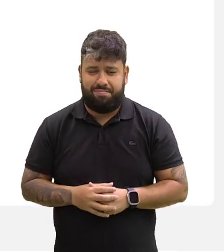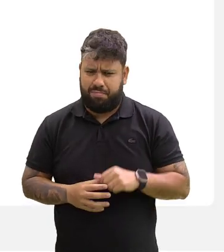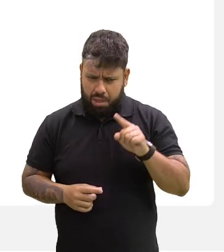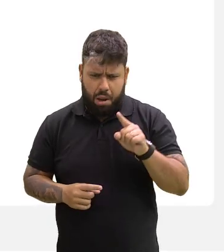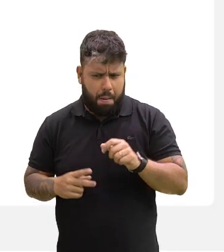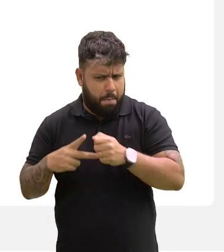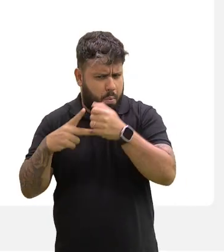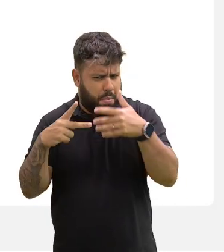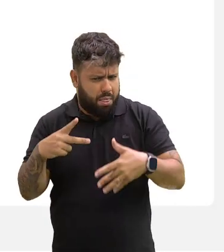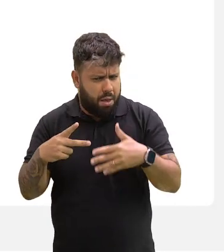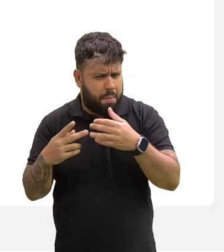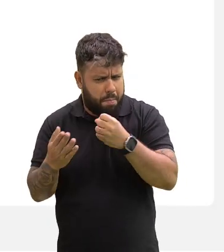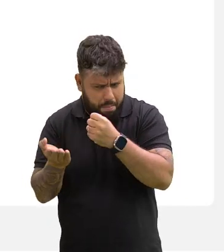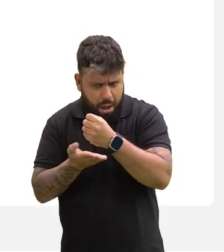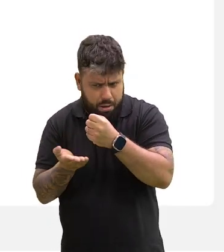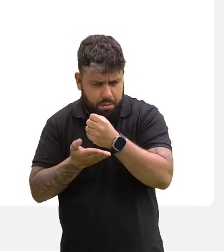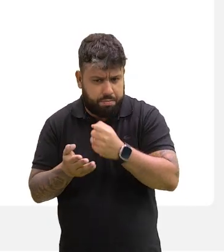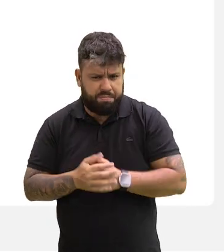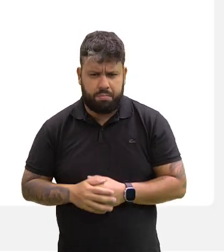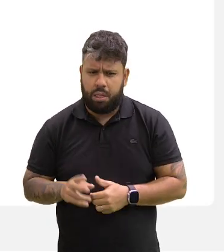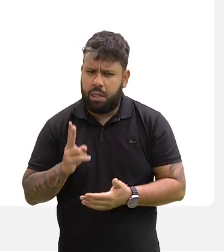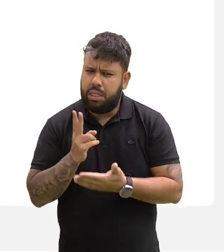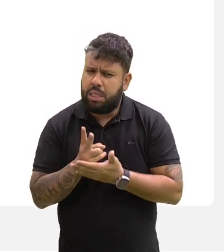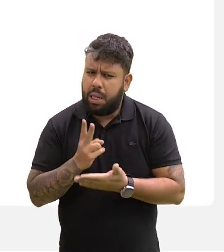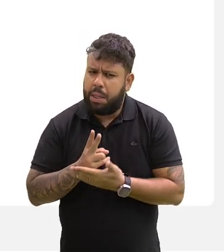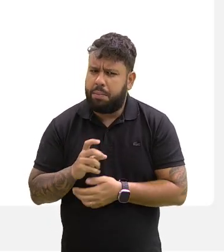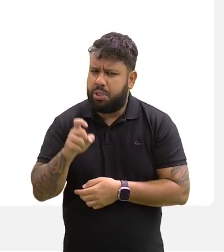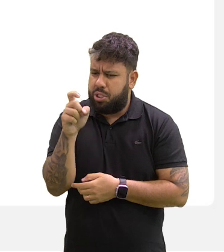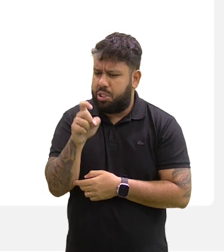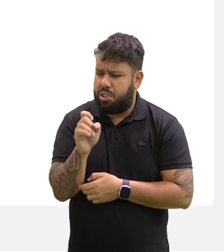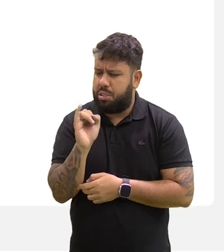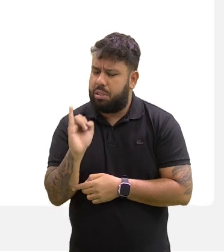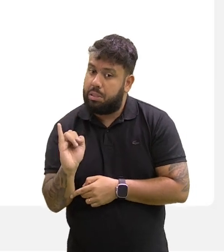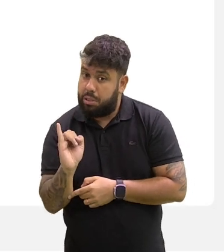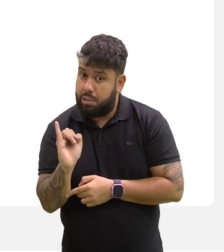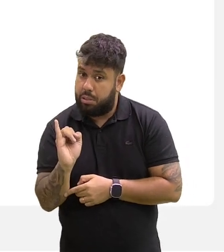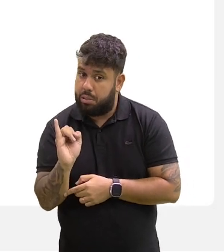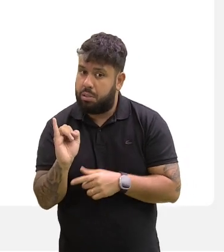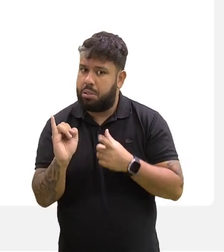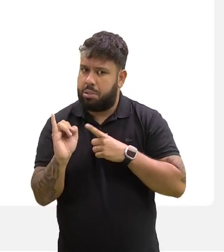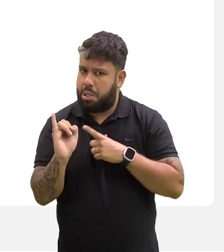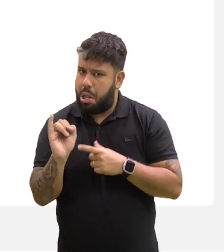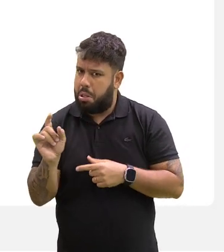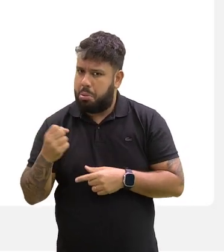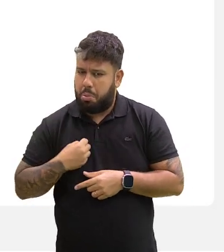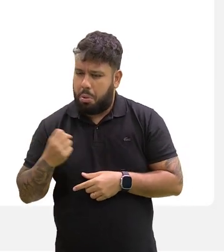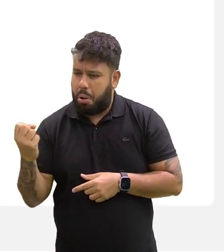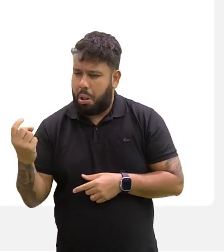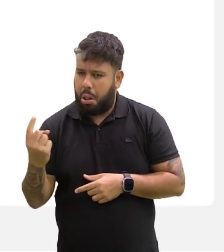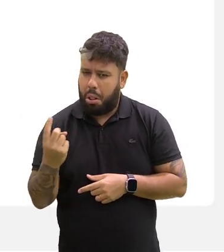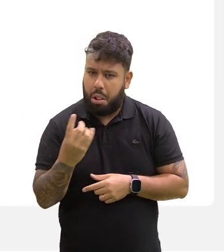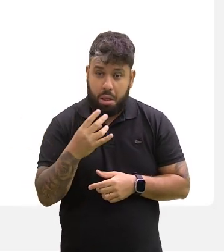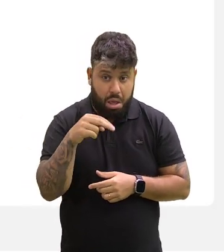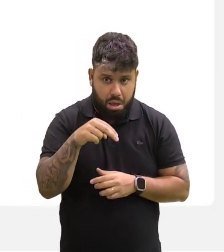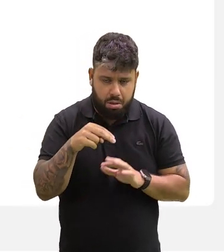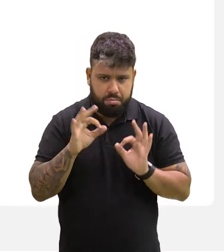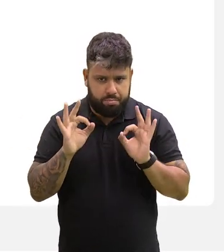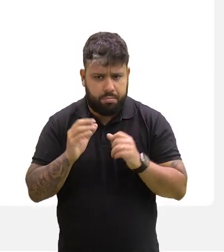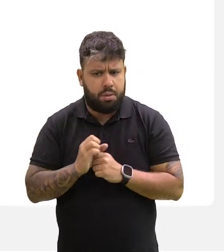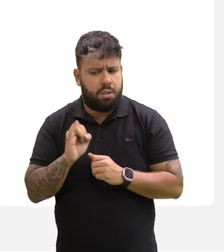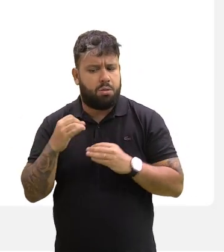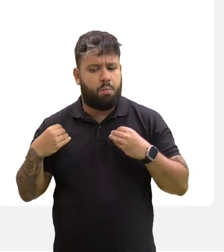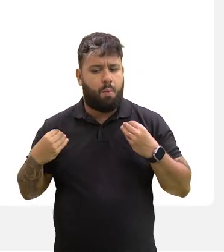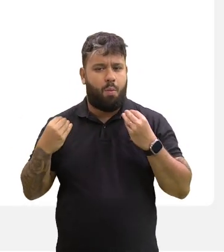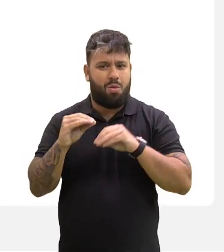cada xi, ou seja, para cada dado da minha amostra, onde i varia de 1 até n, for adicionado uma constante real